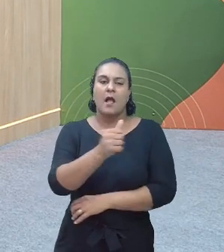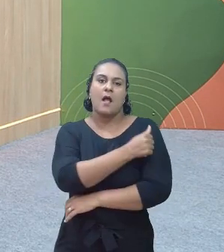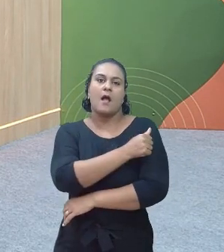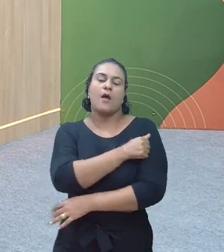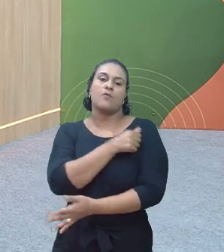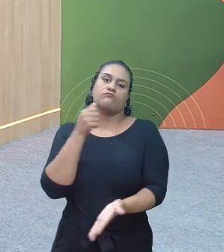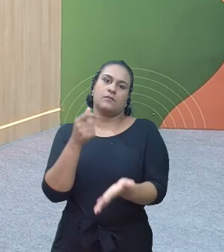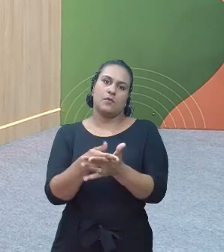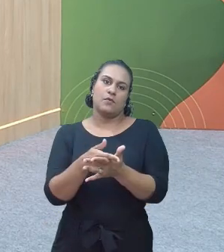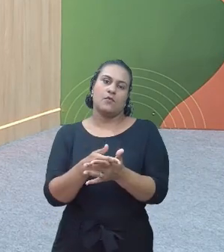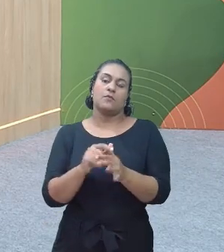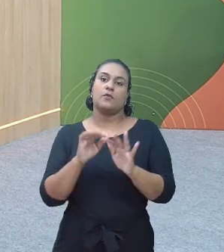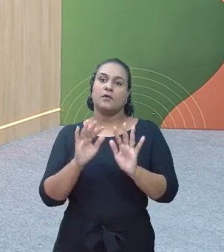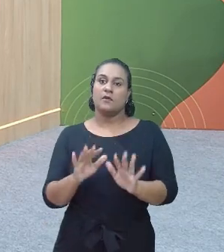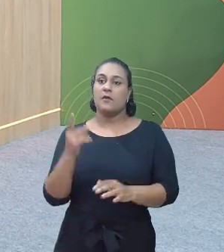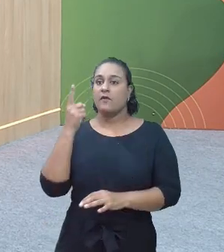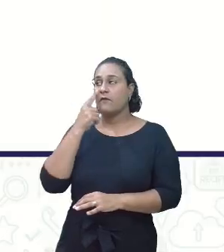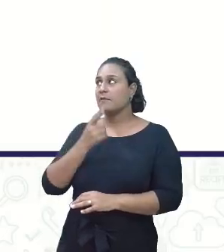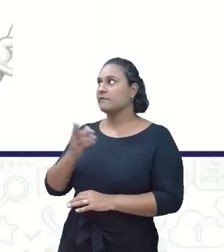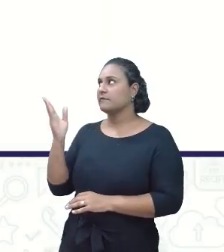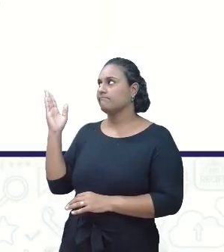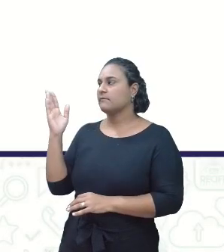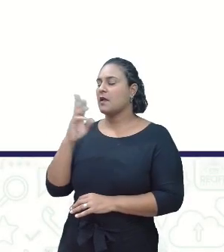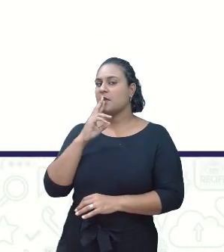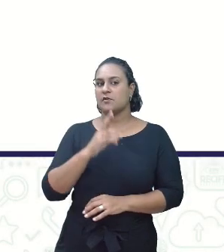Vamos dar uma olhadinha aqui na resolução agora.